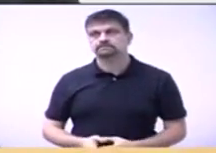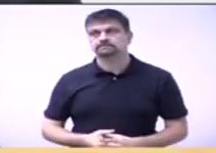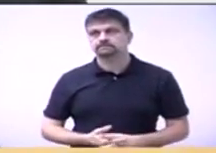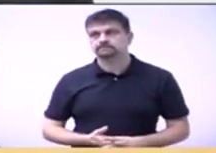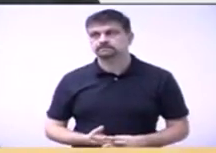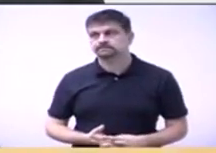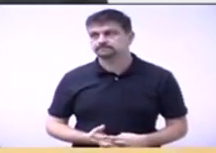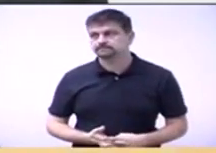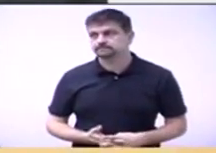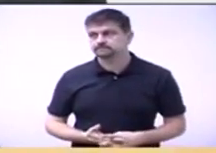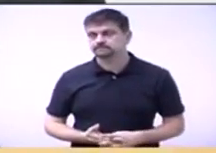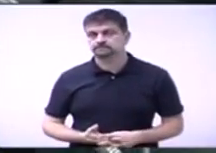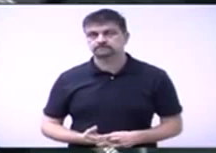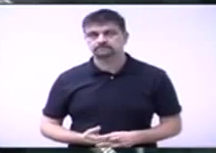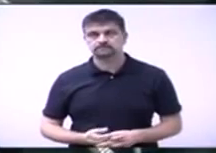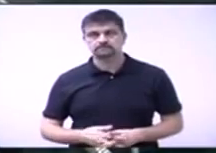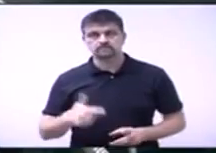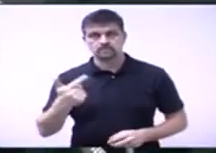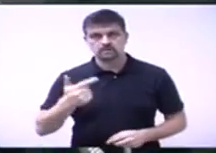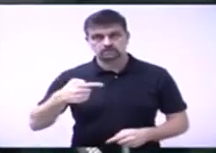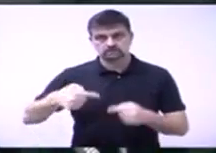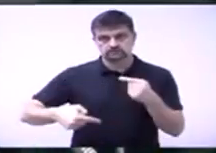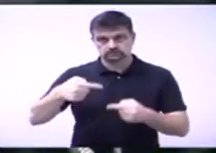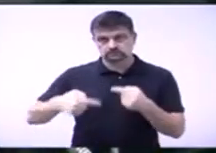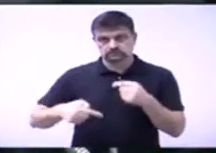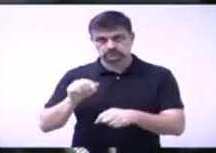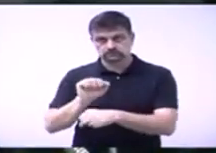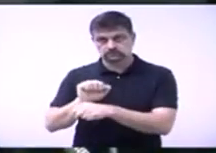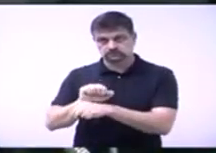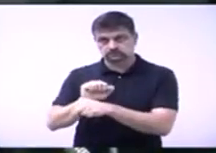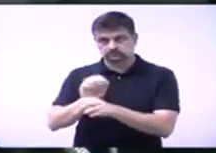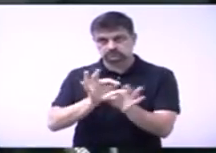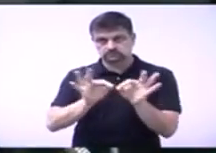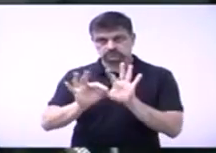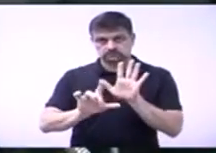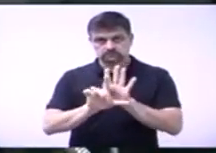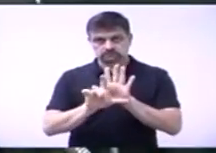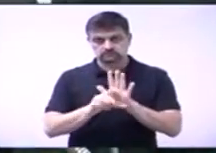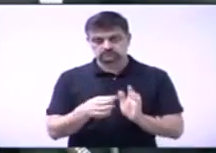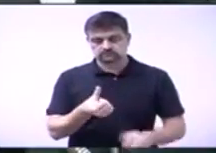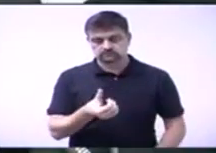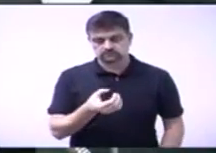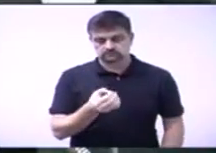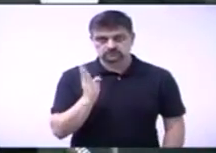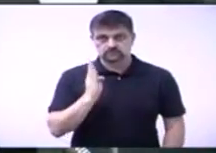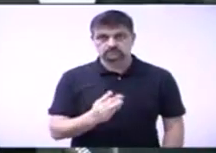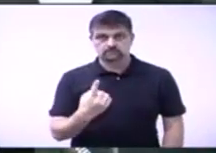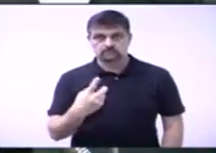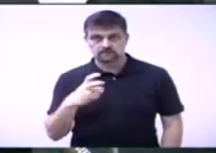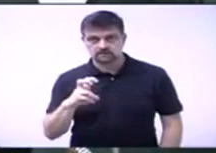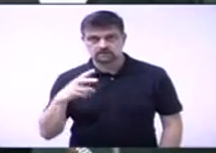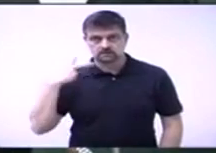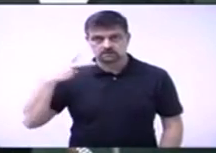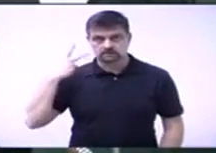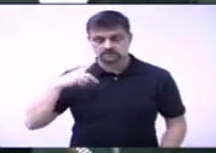dia. Segunda discussão adiada do projeto de lei 60/15 dos vereadores Tiguila